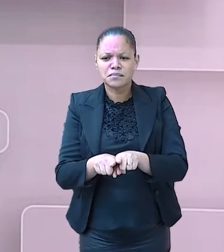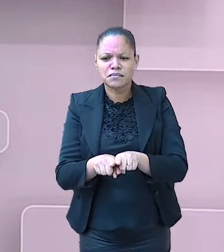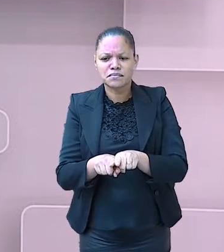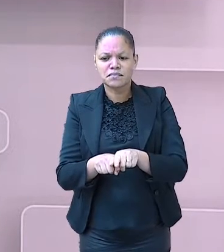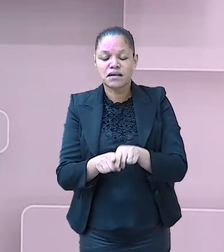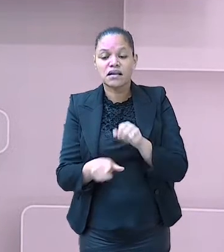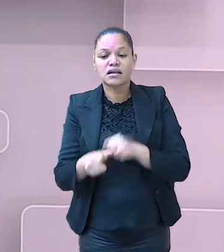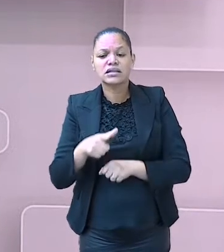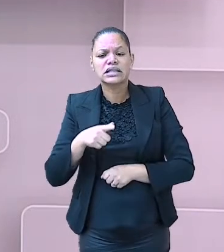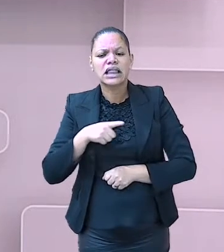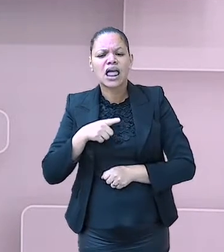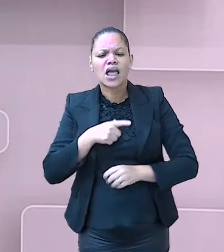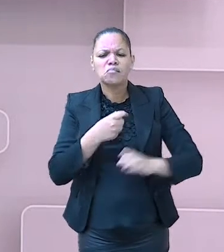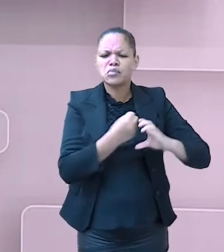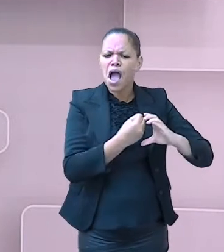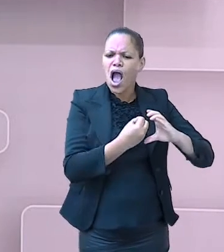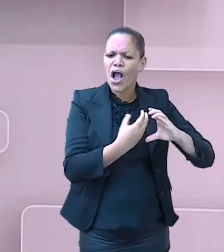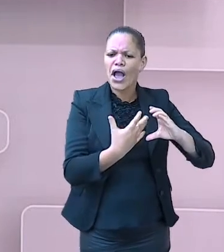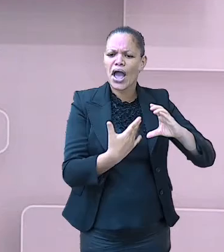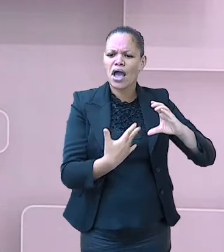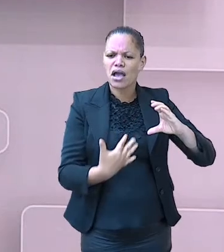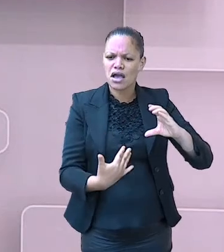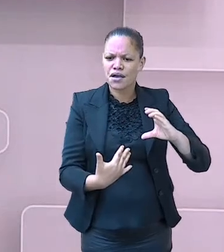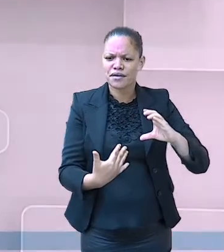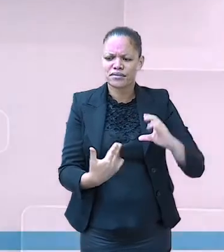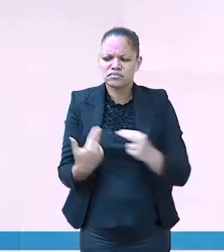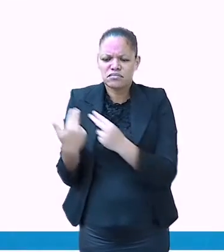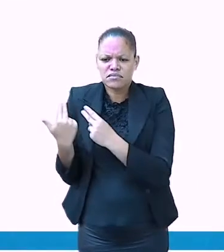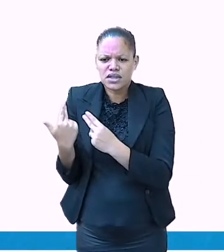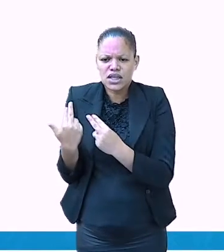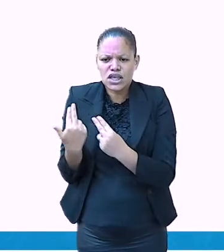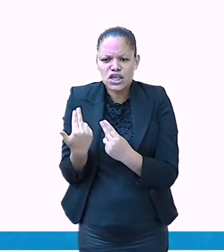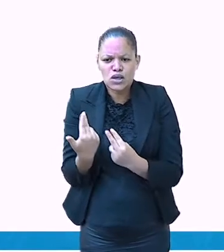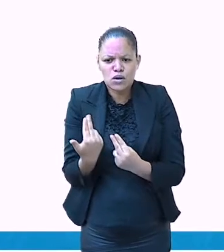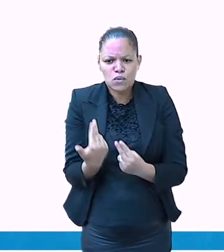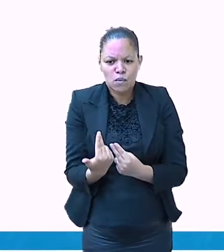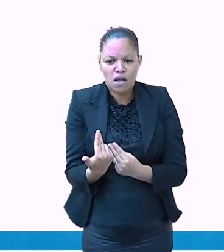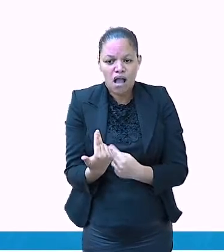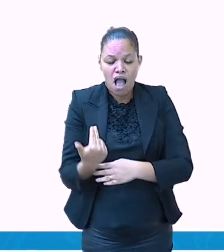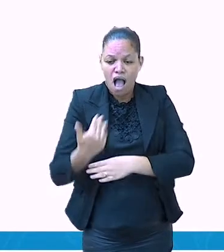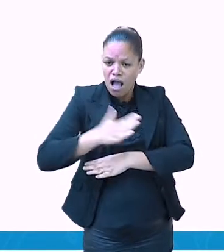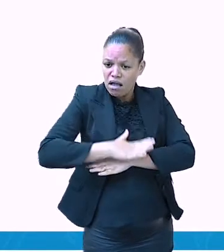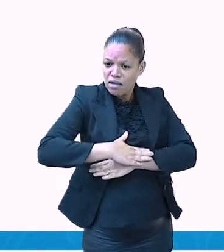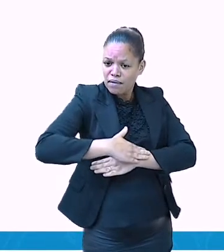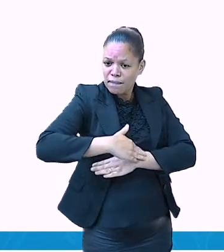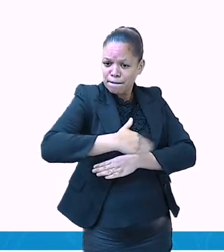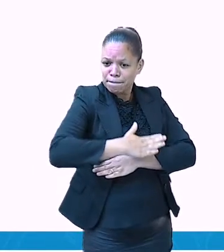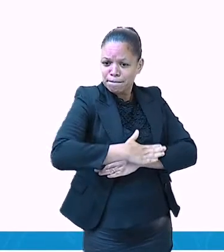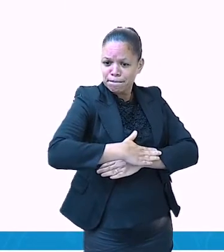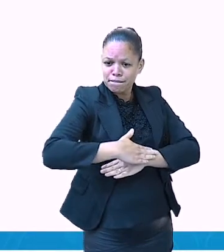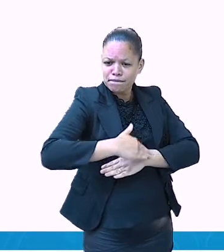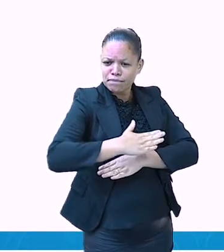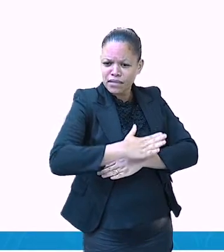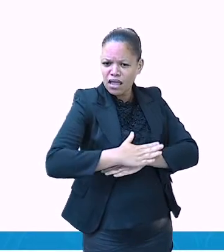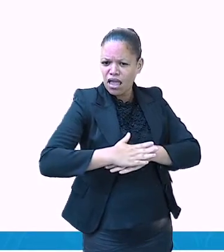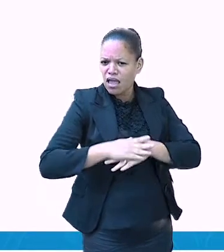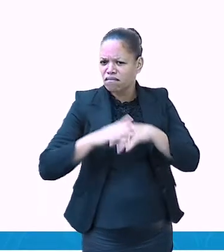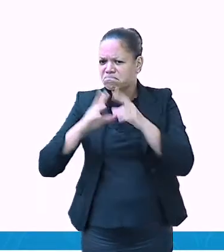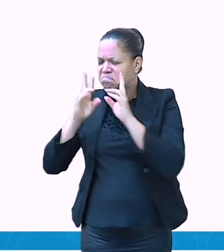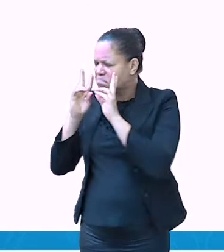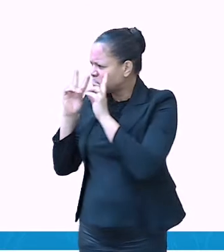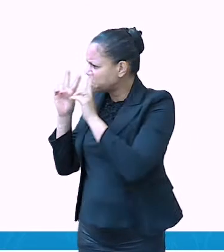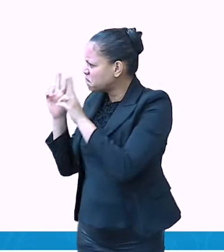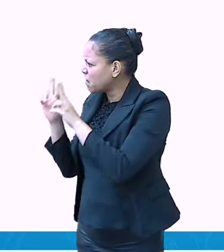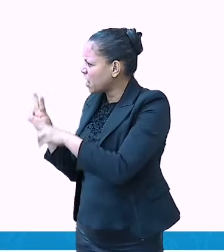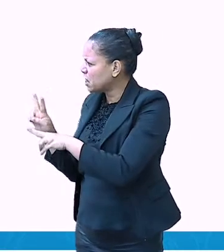muitas características em comum, principalmente aqui na pele. Se nós olharmos, eles têm aí